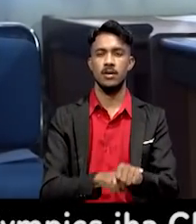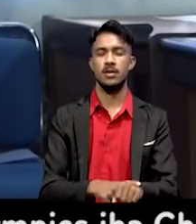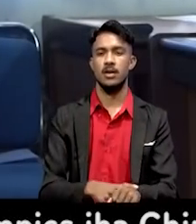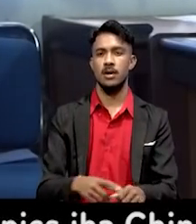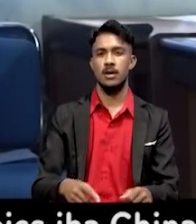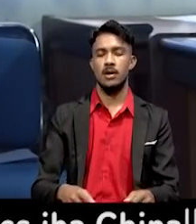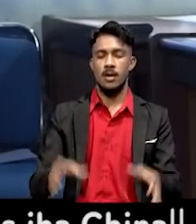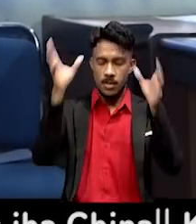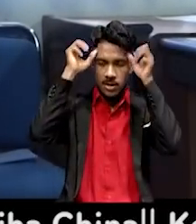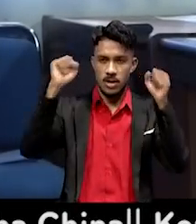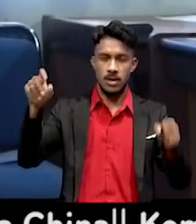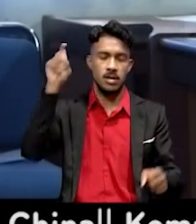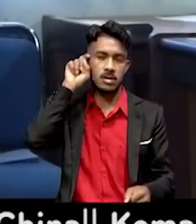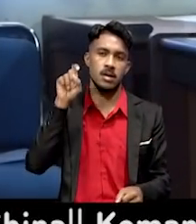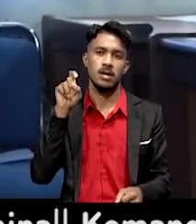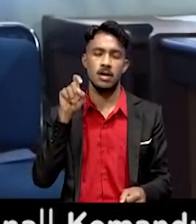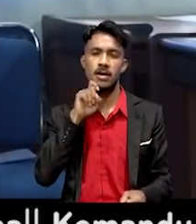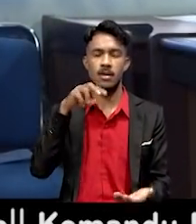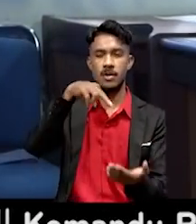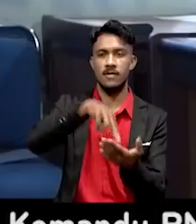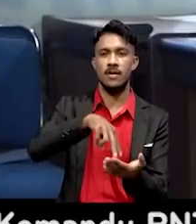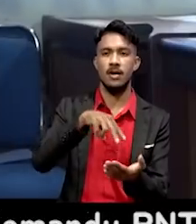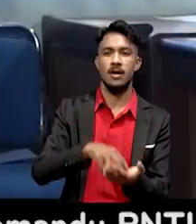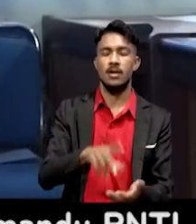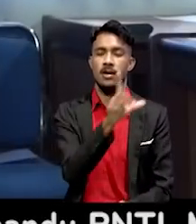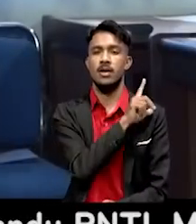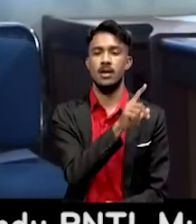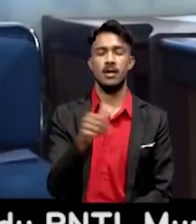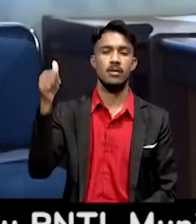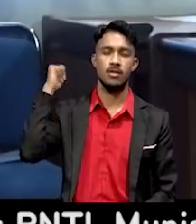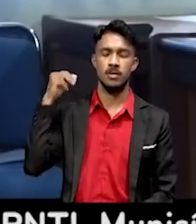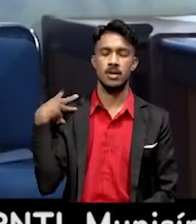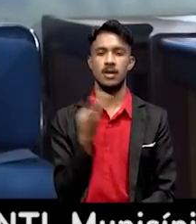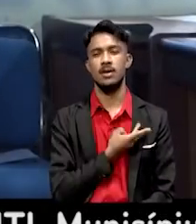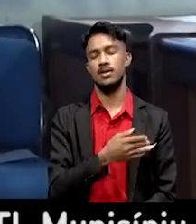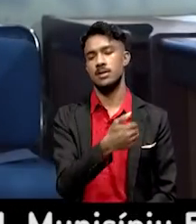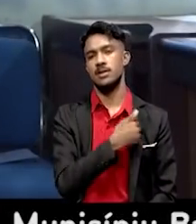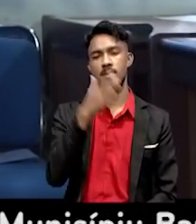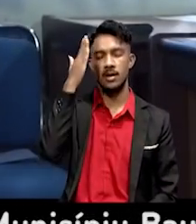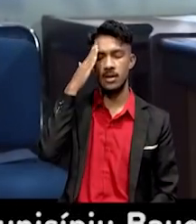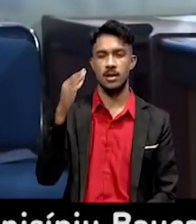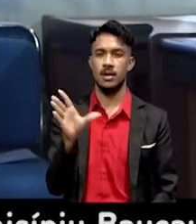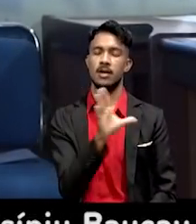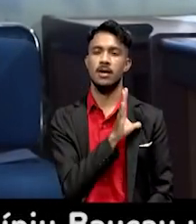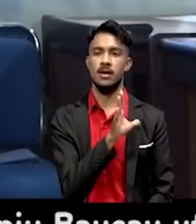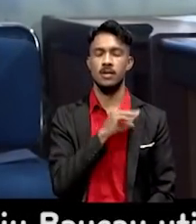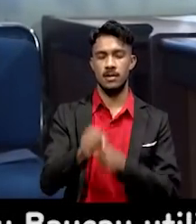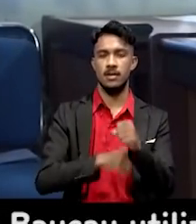sanana hamrik fali ha mau lere ni kontok mos beli telah ten senari saya mak fon ita hende iha tina